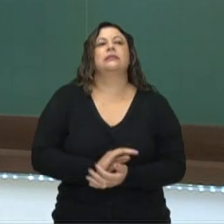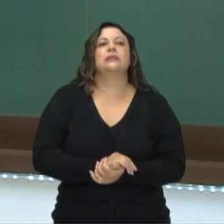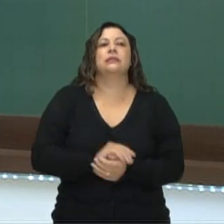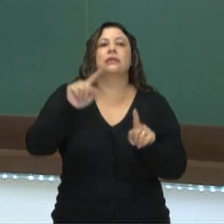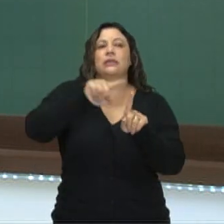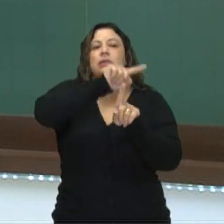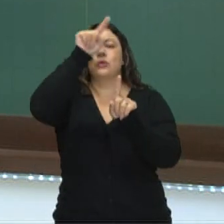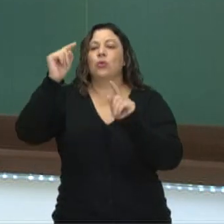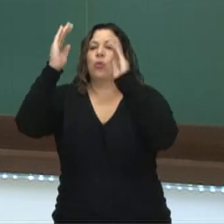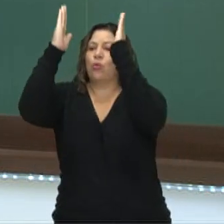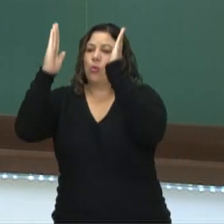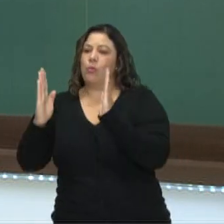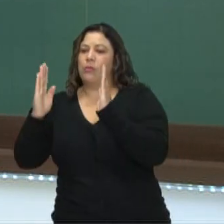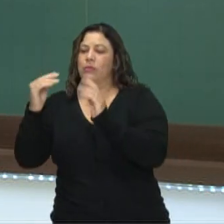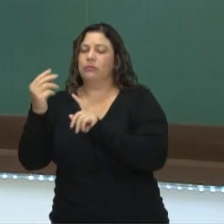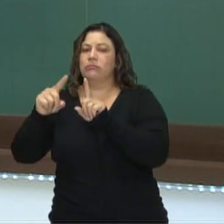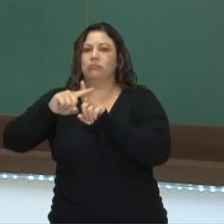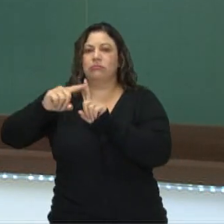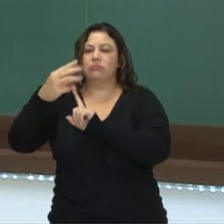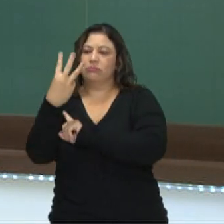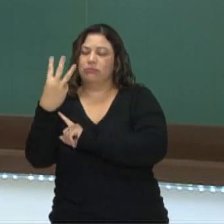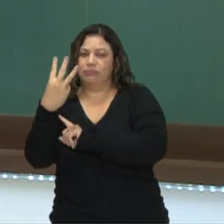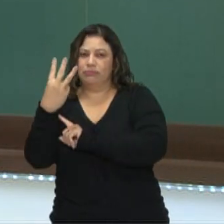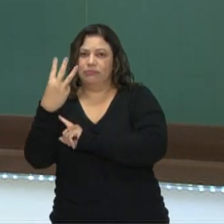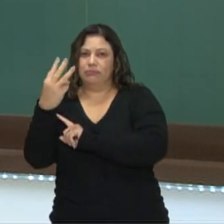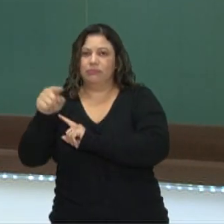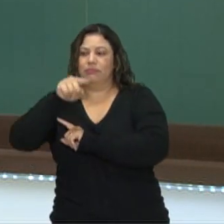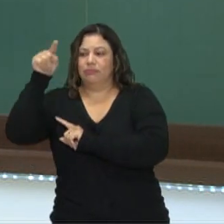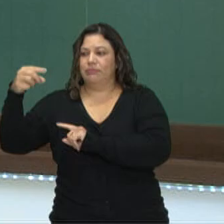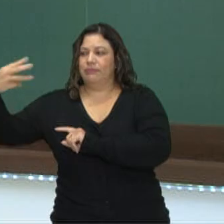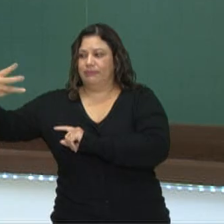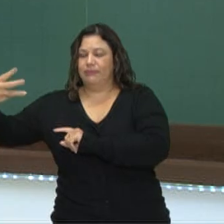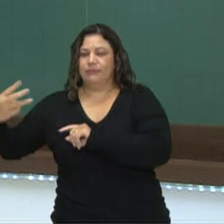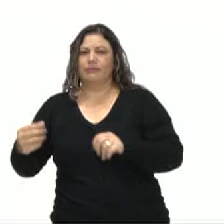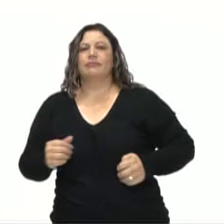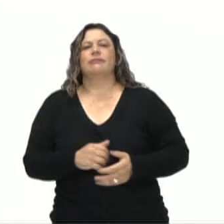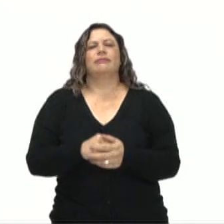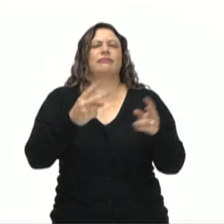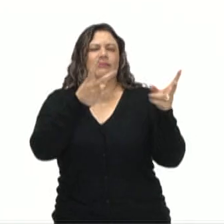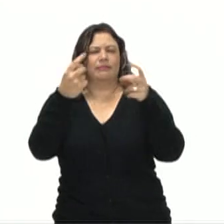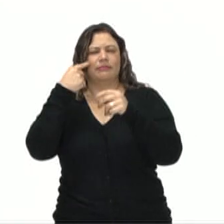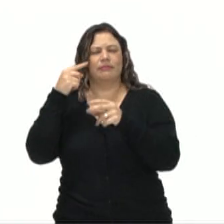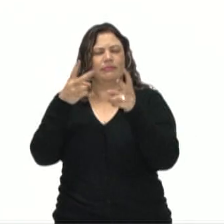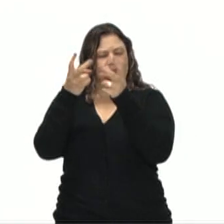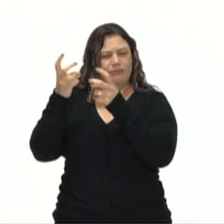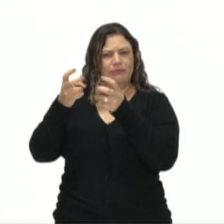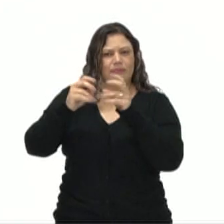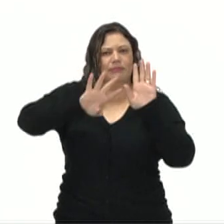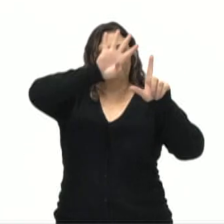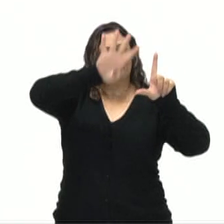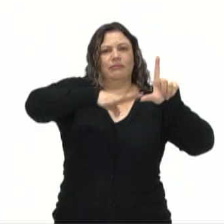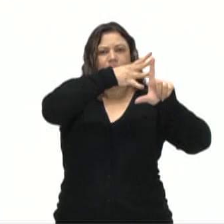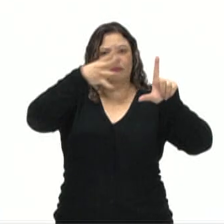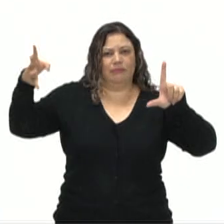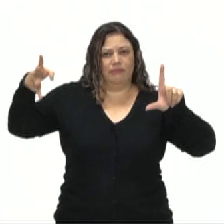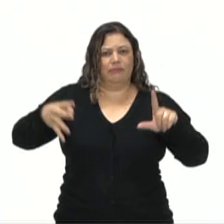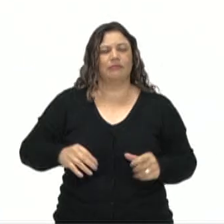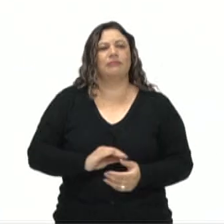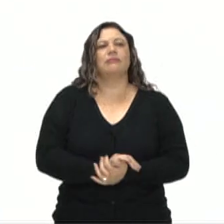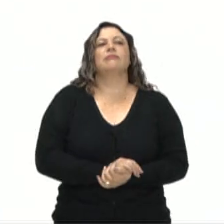o módulo de mais 3, que por sua vez é 3, conforme vocês estão vendo aqui na tabela. Em relação ao mais